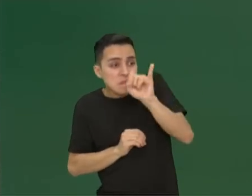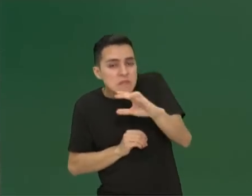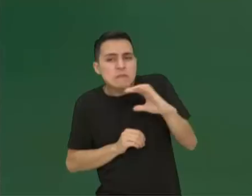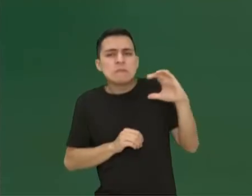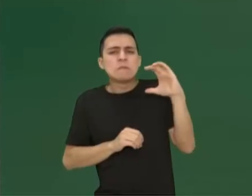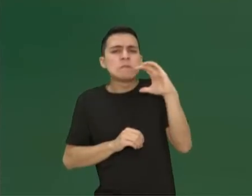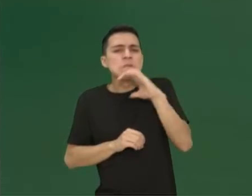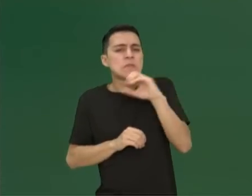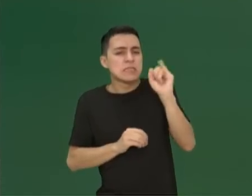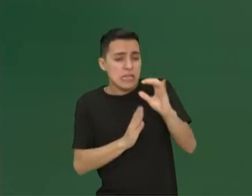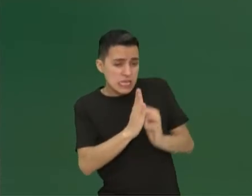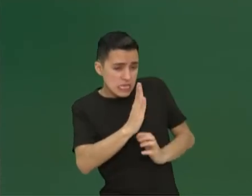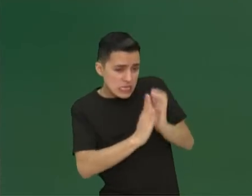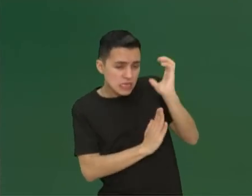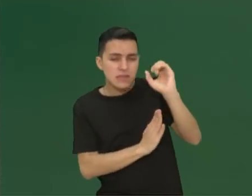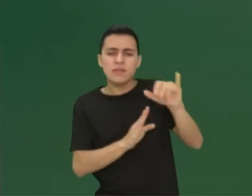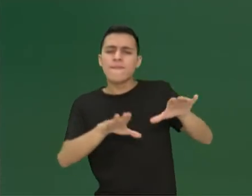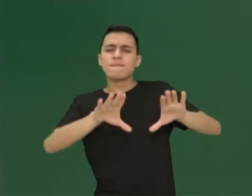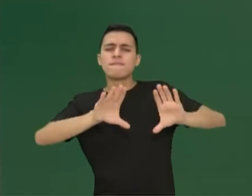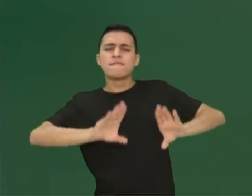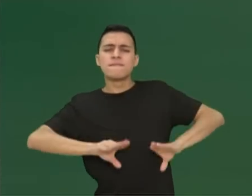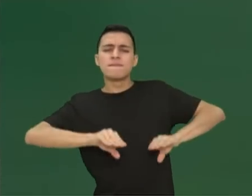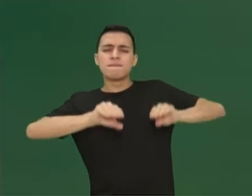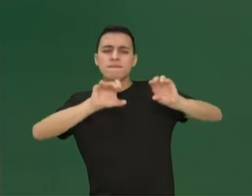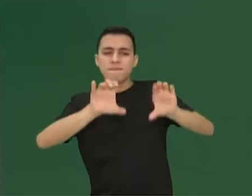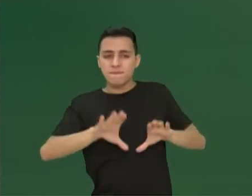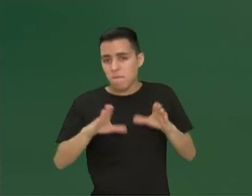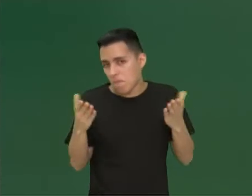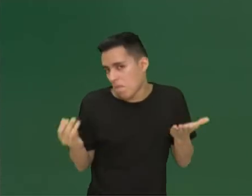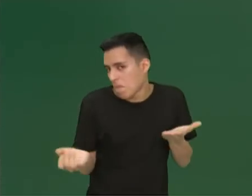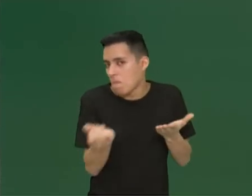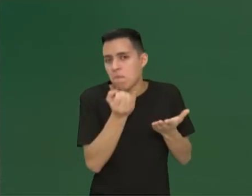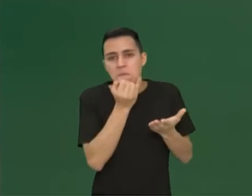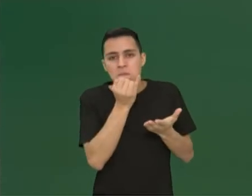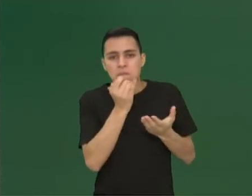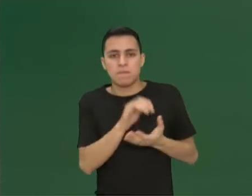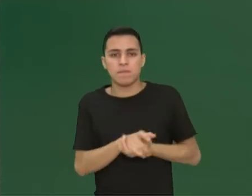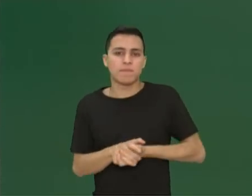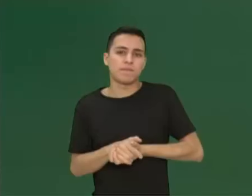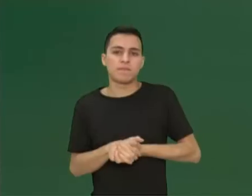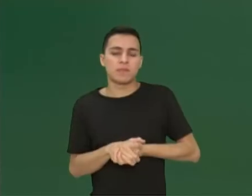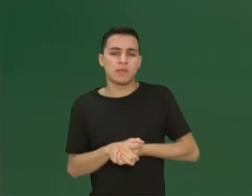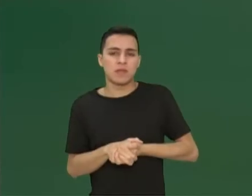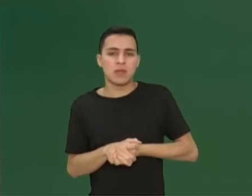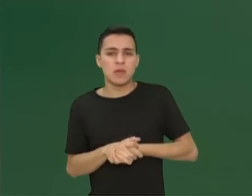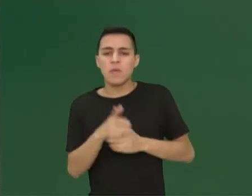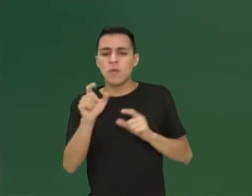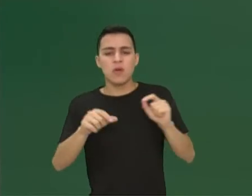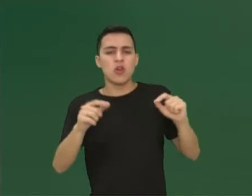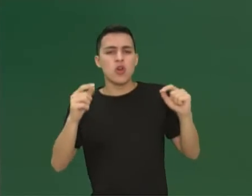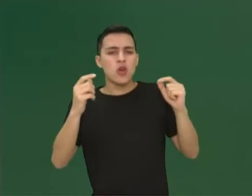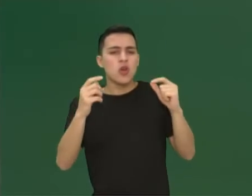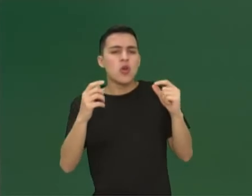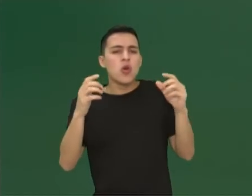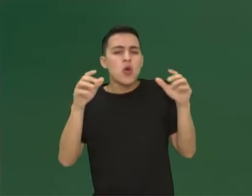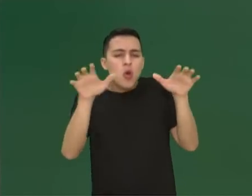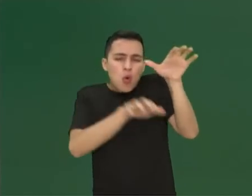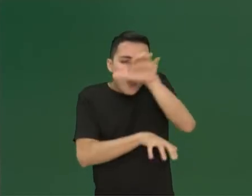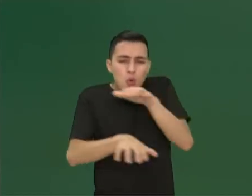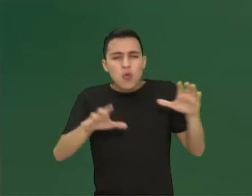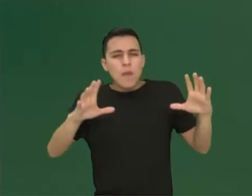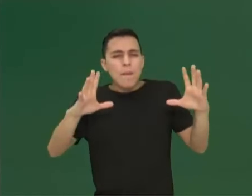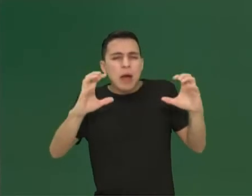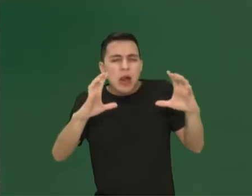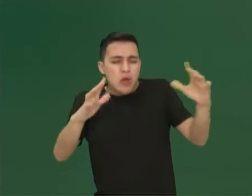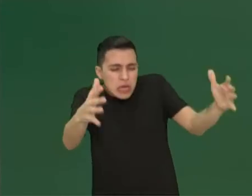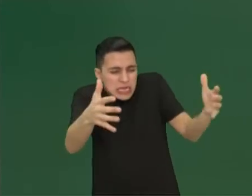se é áspero, se é macio. Então, por exemplo, coloco a mão, por exemplo, num ursinho de pelúcia, você sente que é